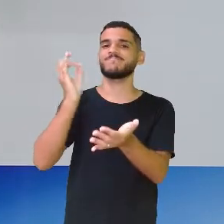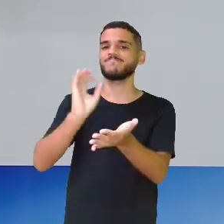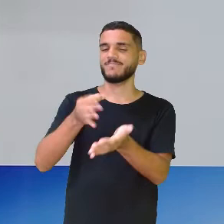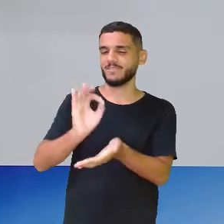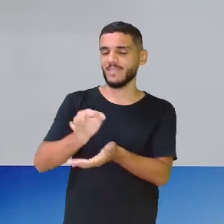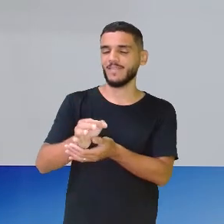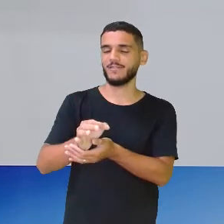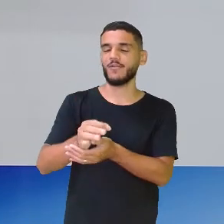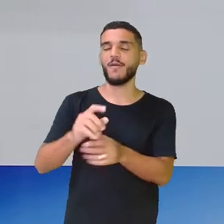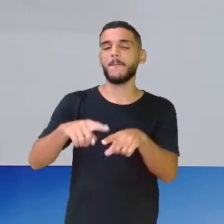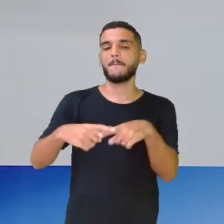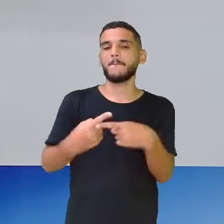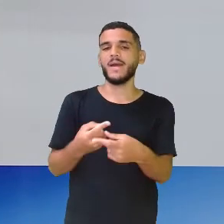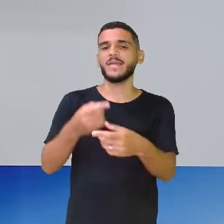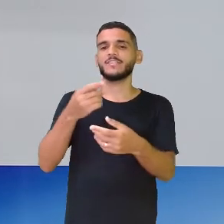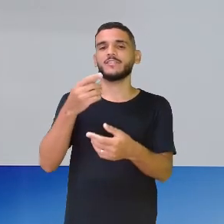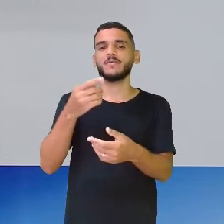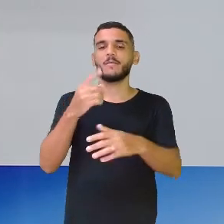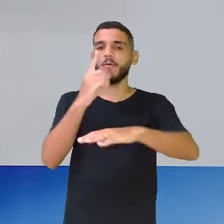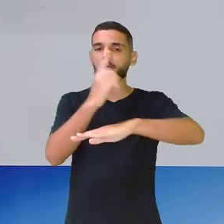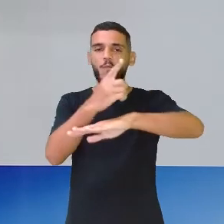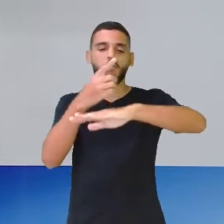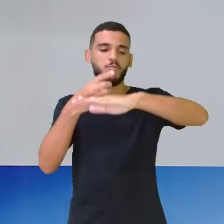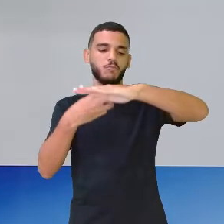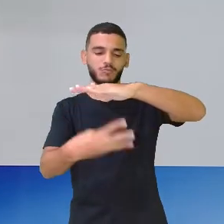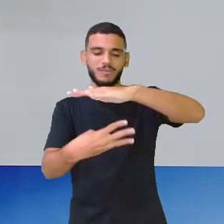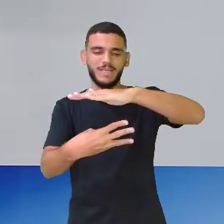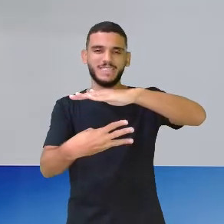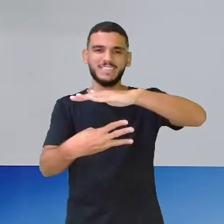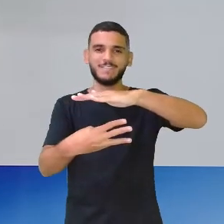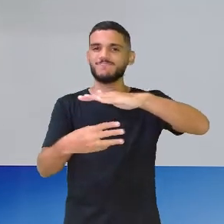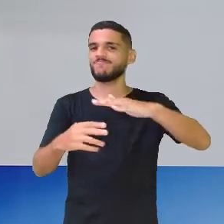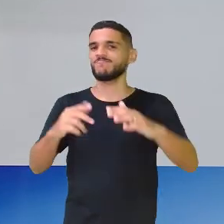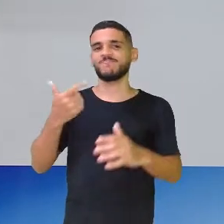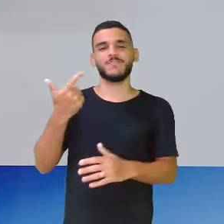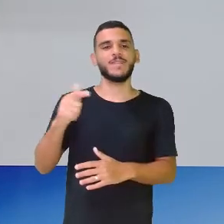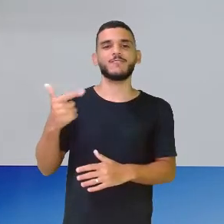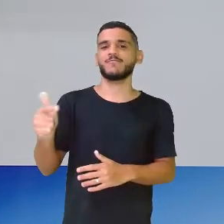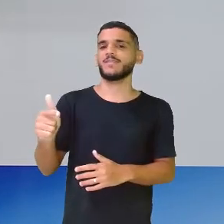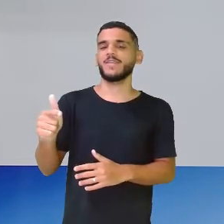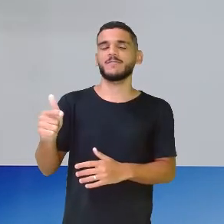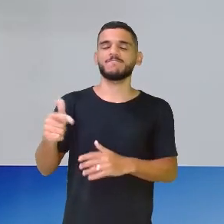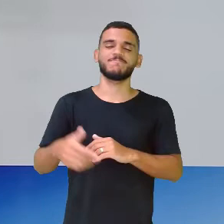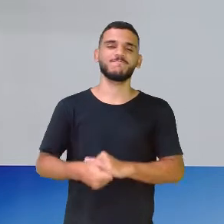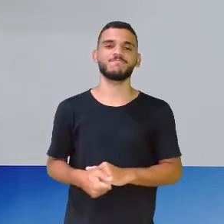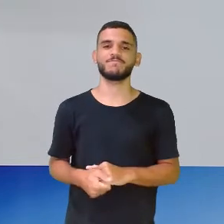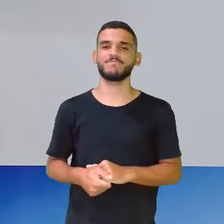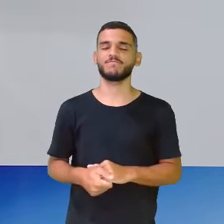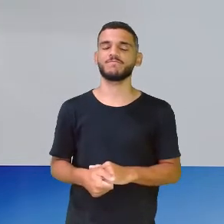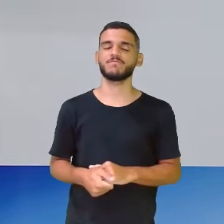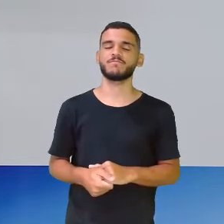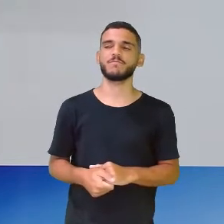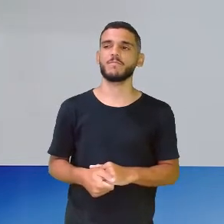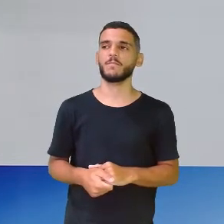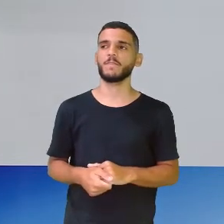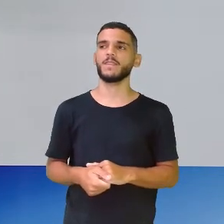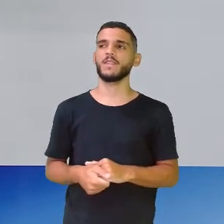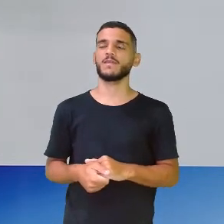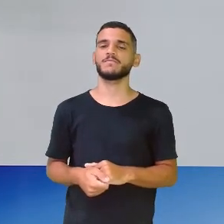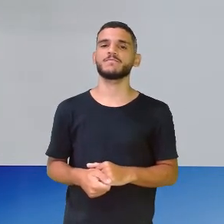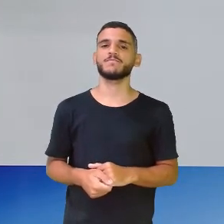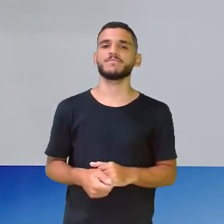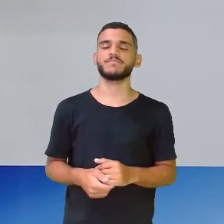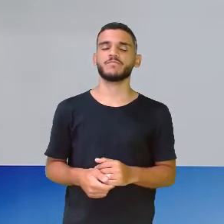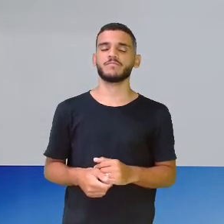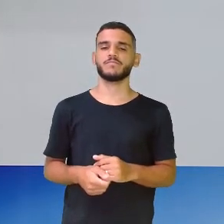decimal em fração quando esse decimal for exato. Por exemplo, eu vou dividir o